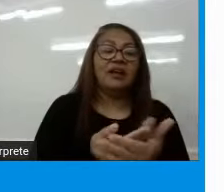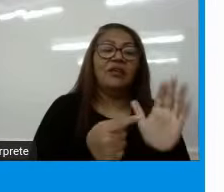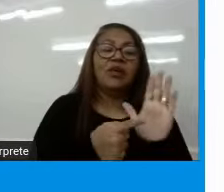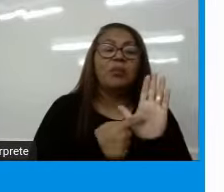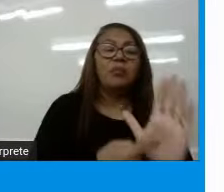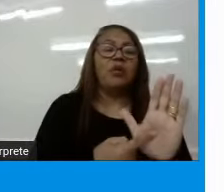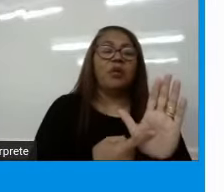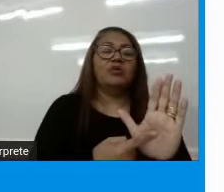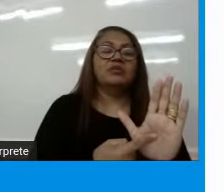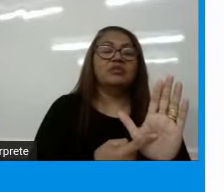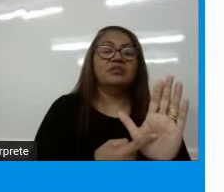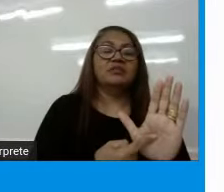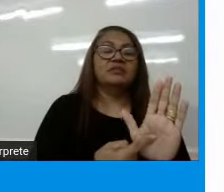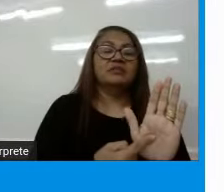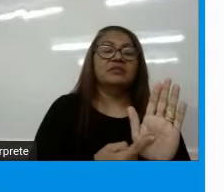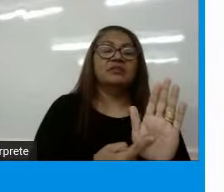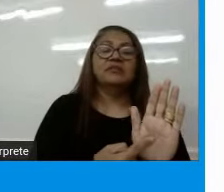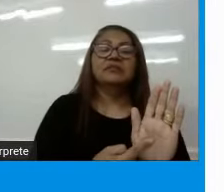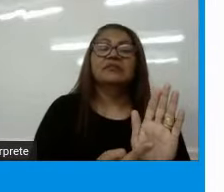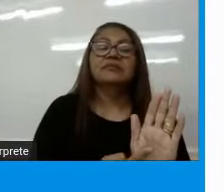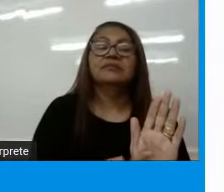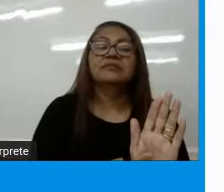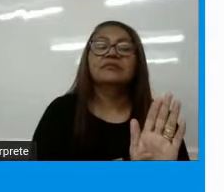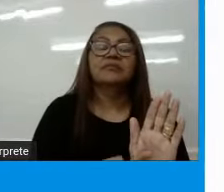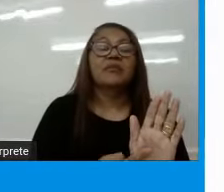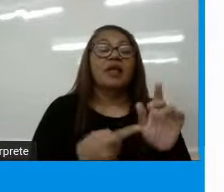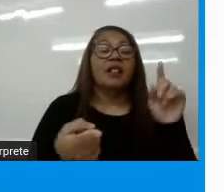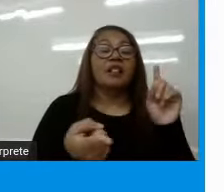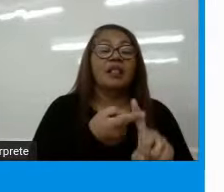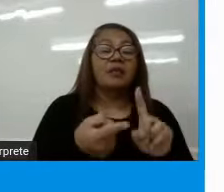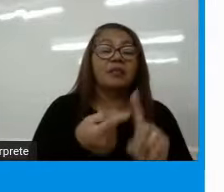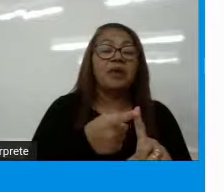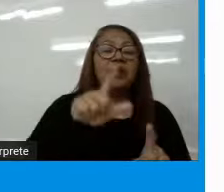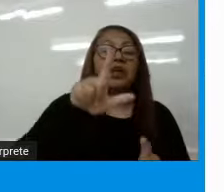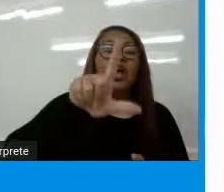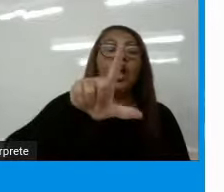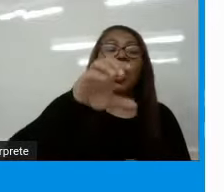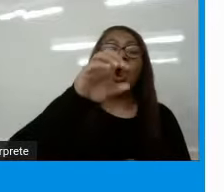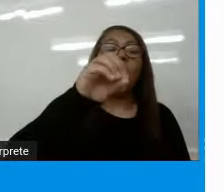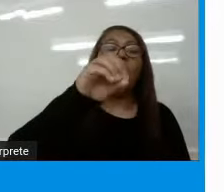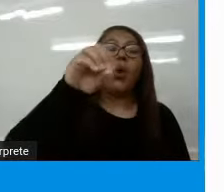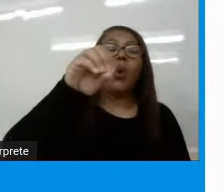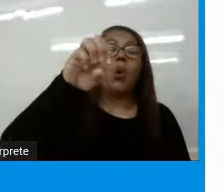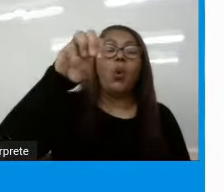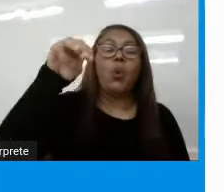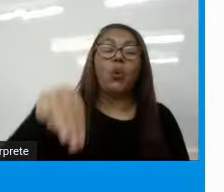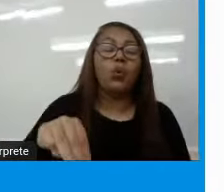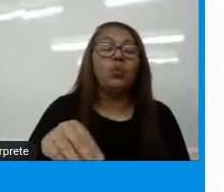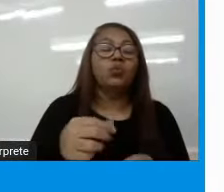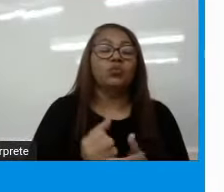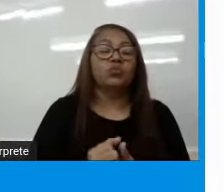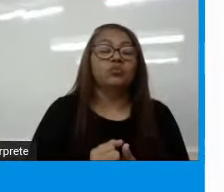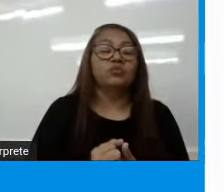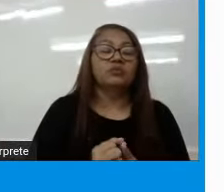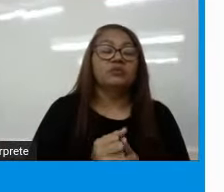tem a ferramenta Loom, que é fantástica, na verdade é uma extensão, você instala um componente a mais no